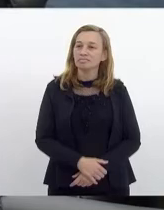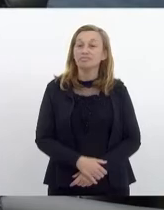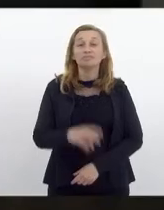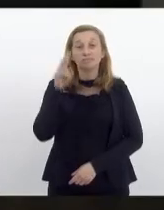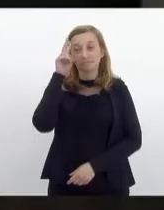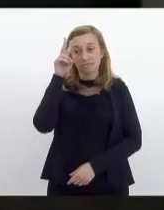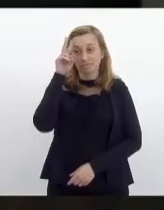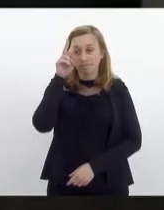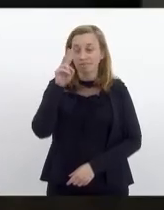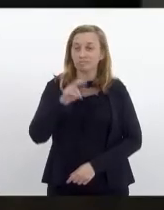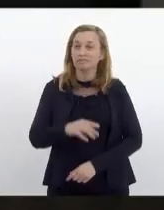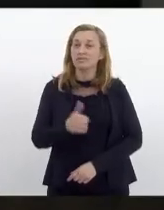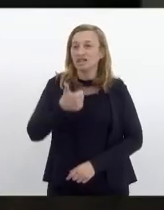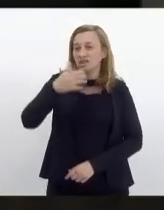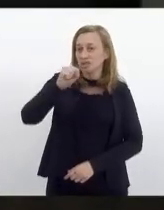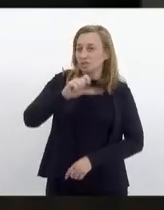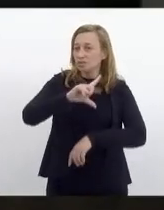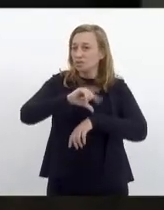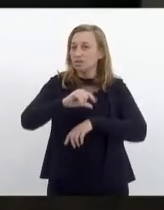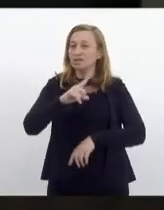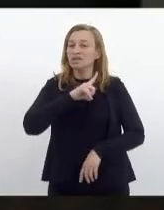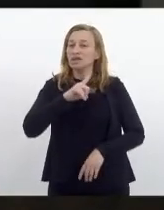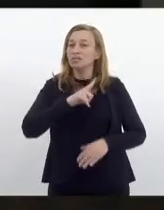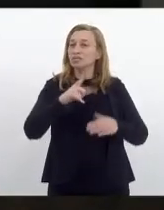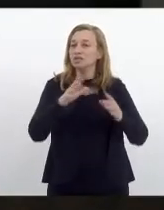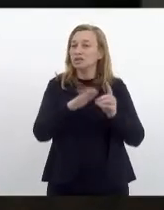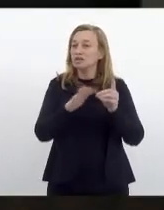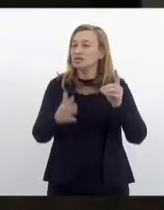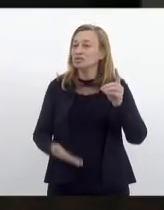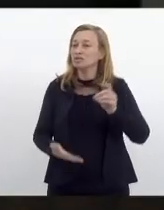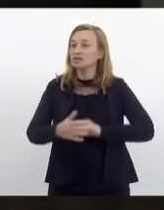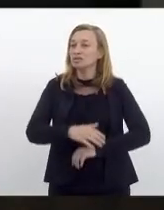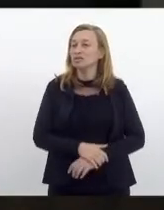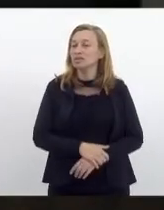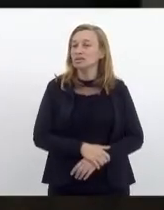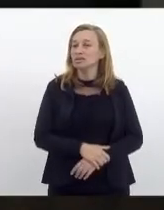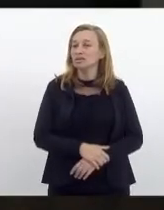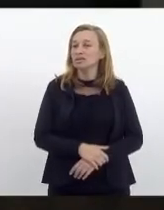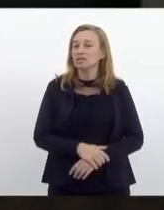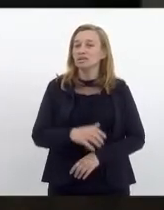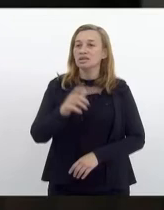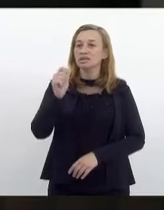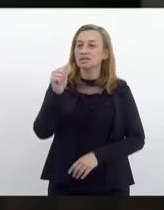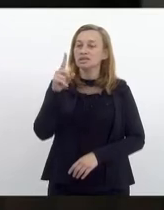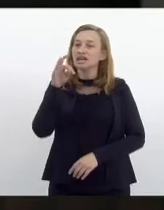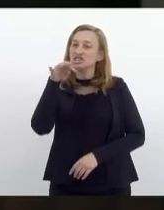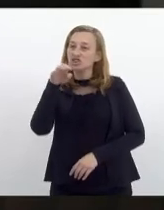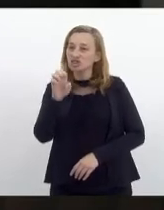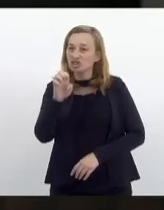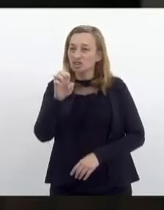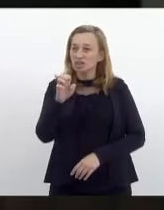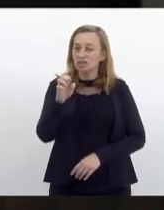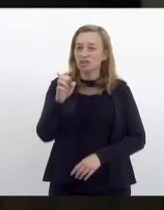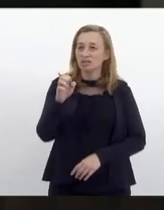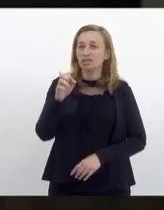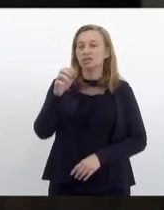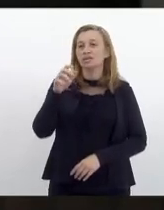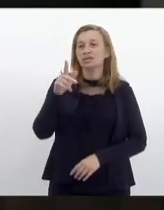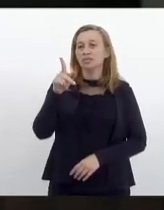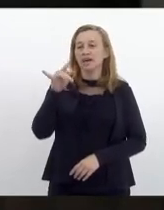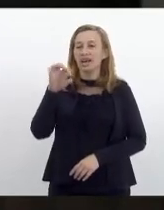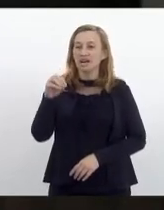Lembrando que logo mais, às 18 horas, teremos a inauguração da exposição Dante Alighieri no Palácio